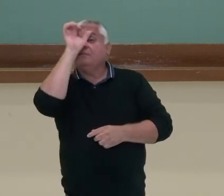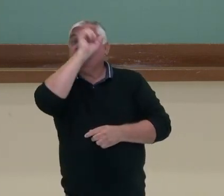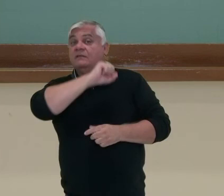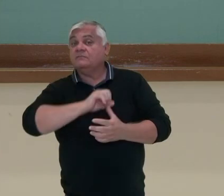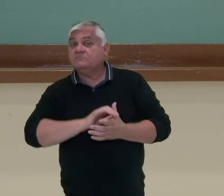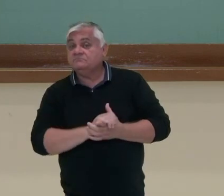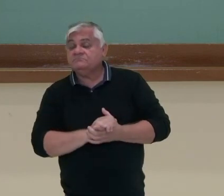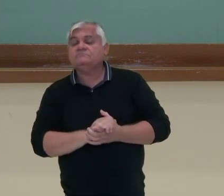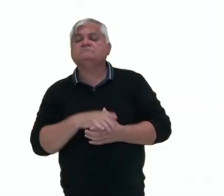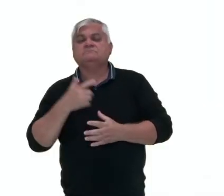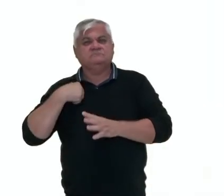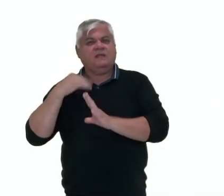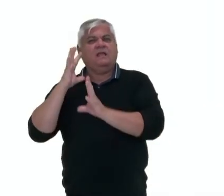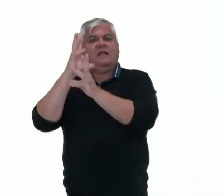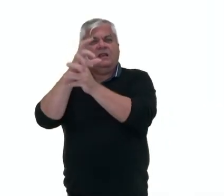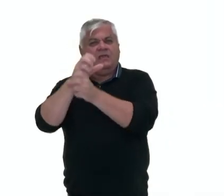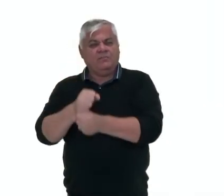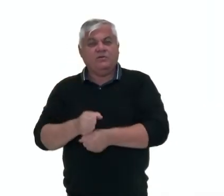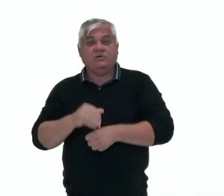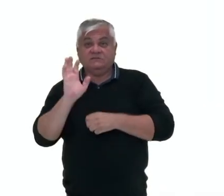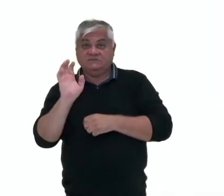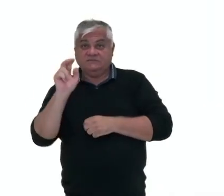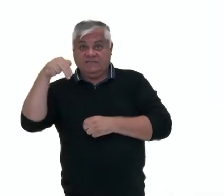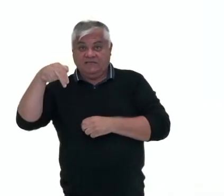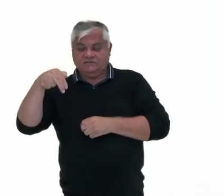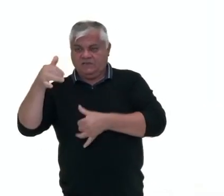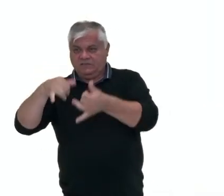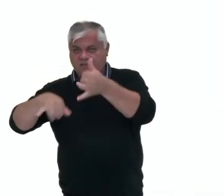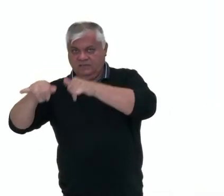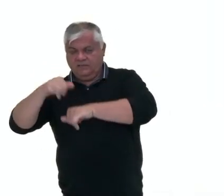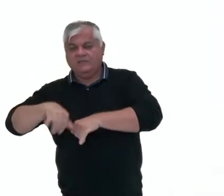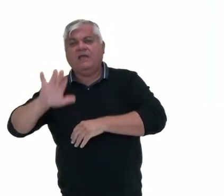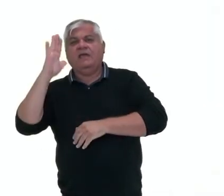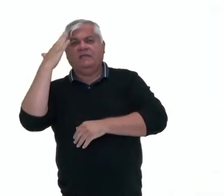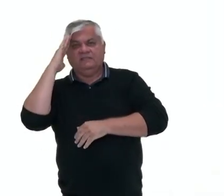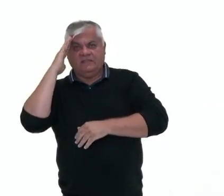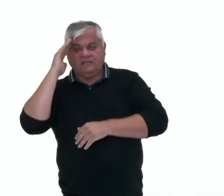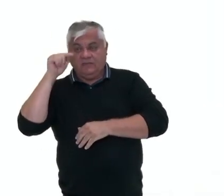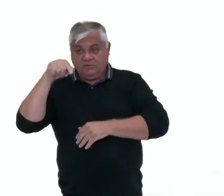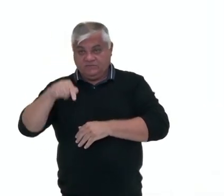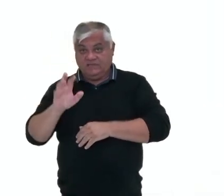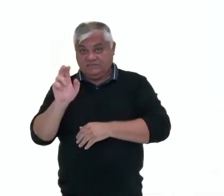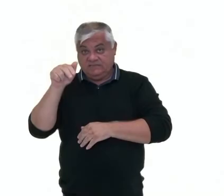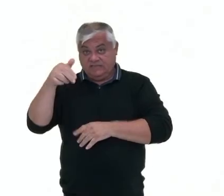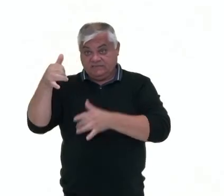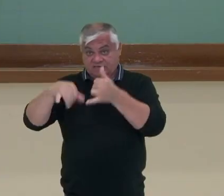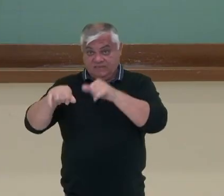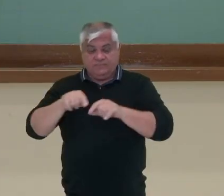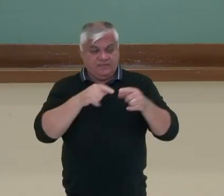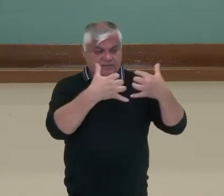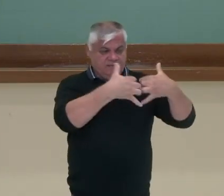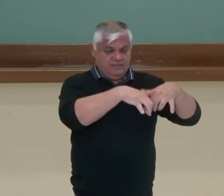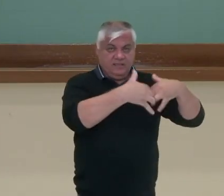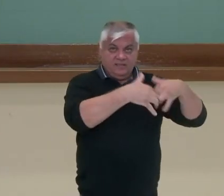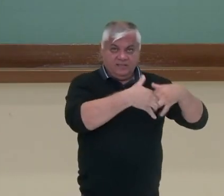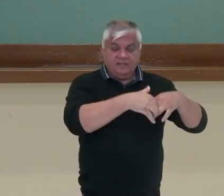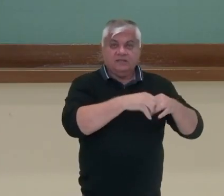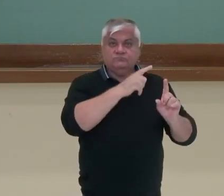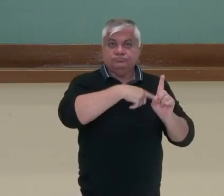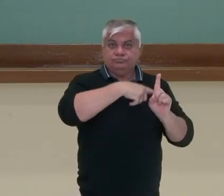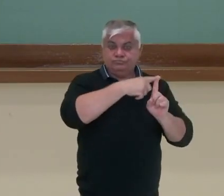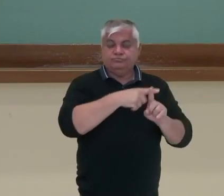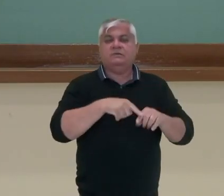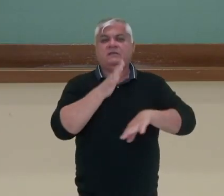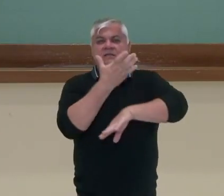aula? Revisamos o conceito de cinética química, entendemos a relação entre cinética química e termodinâmica e praticamos o